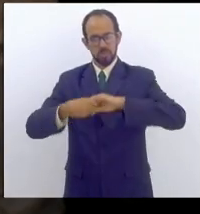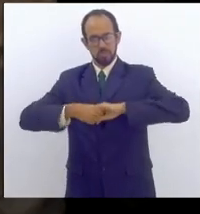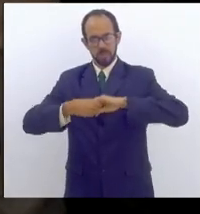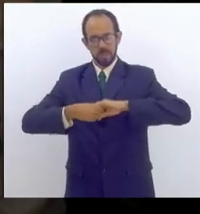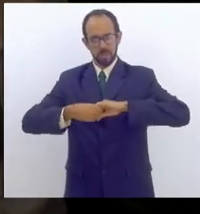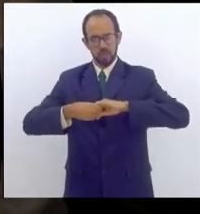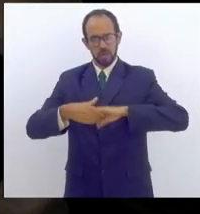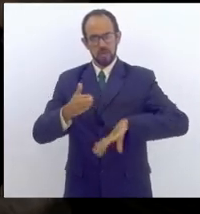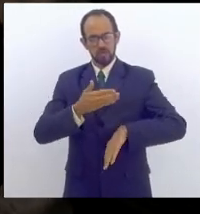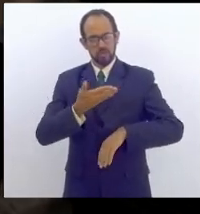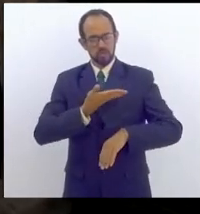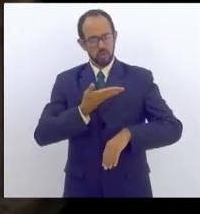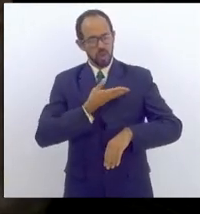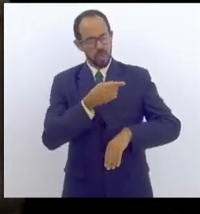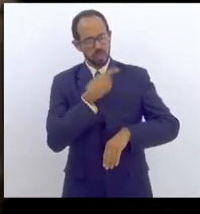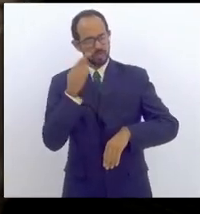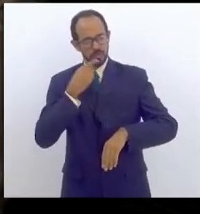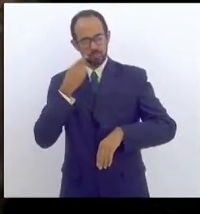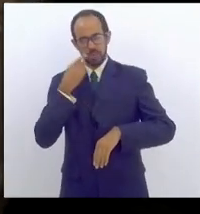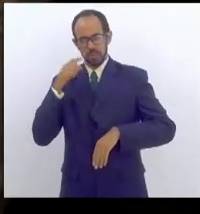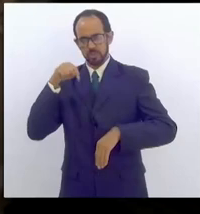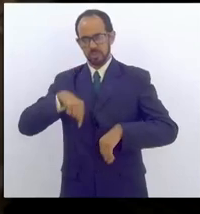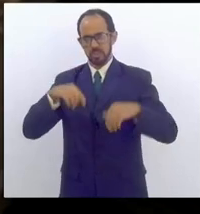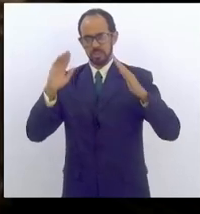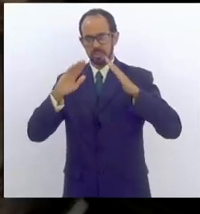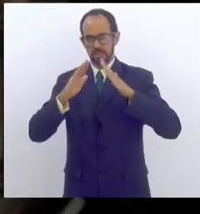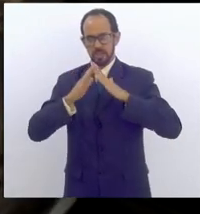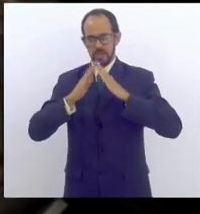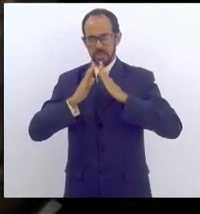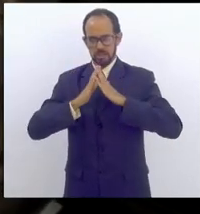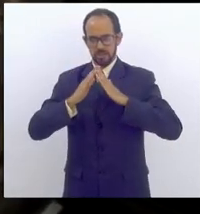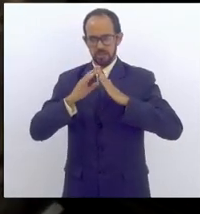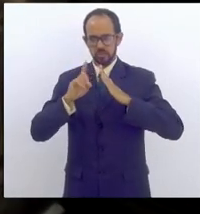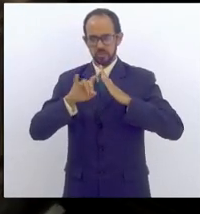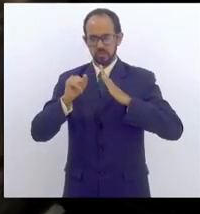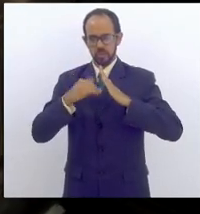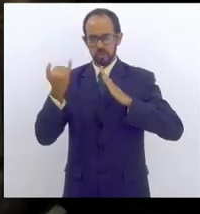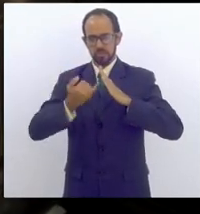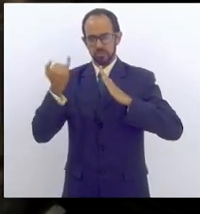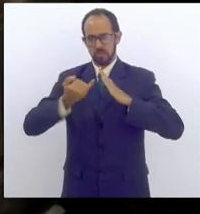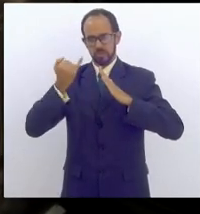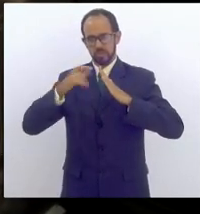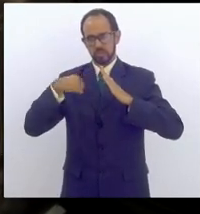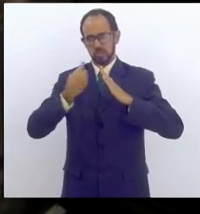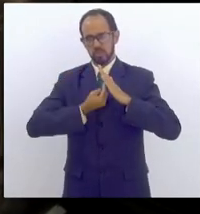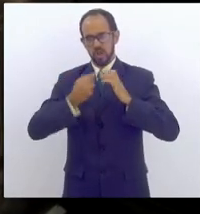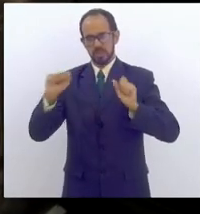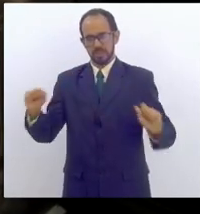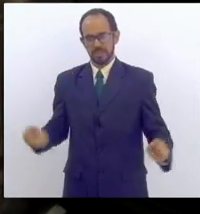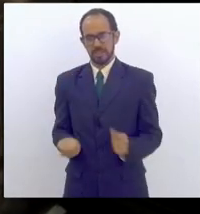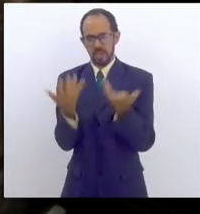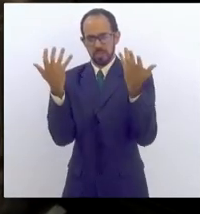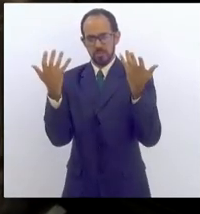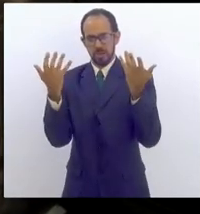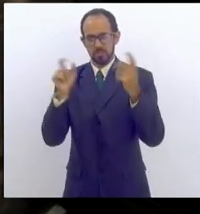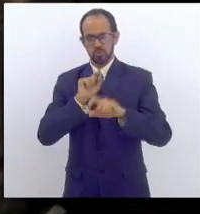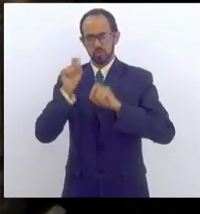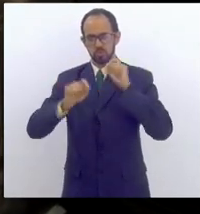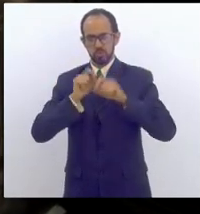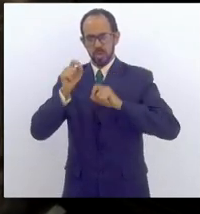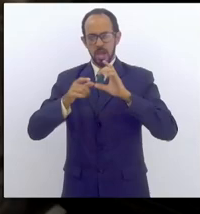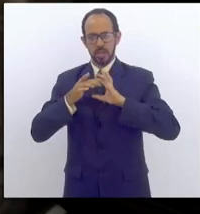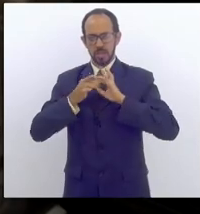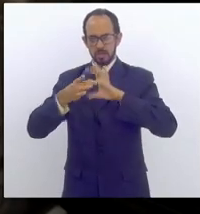deputadas nessa casa, num dia de hoje, um dia muito importante, em que a gente celebra deputado Carlos Bink, a democracia